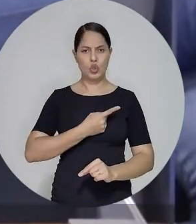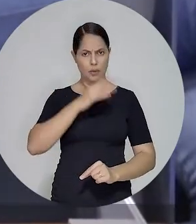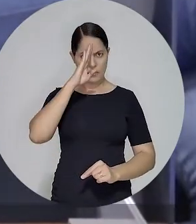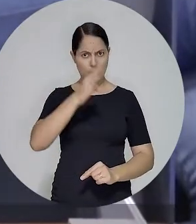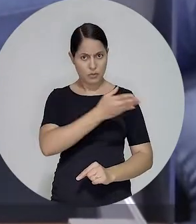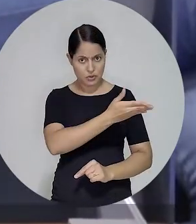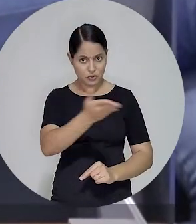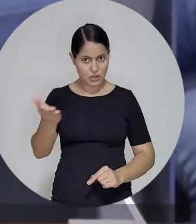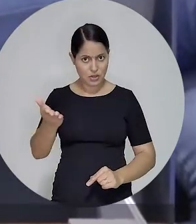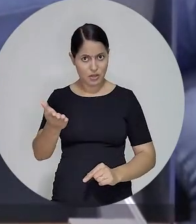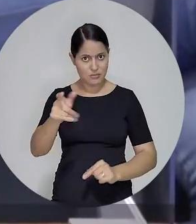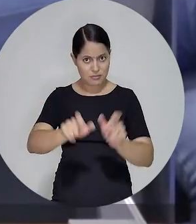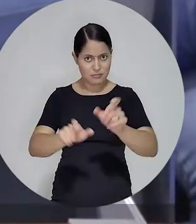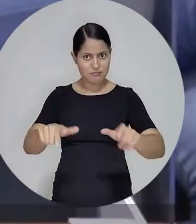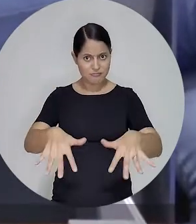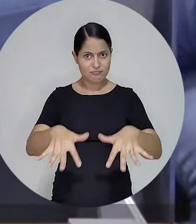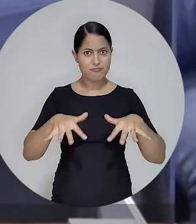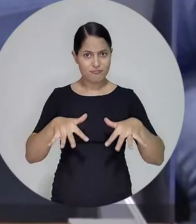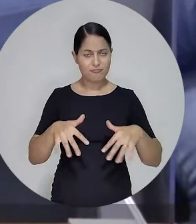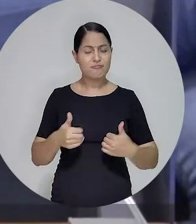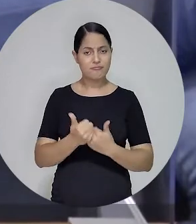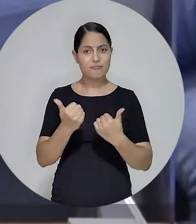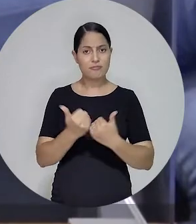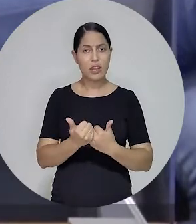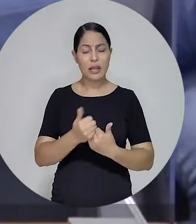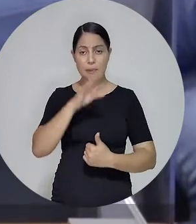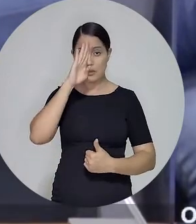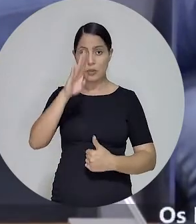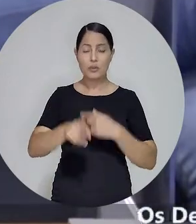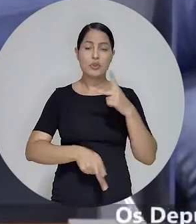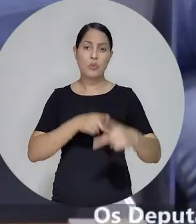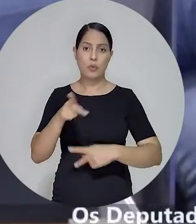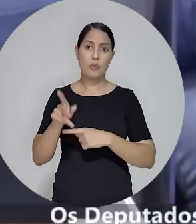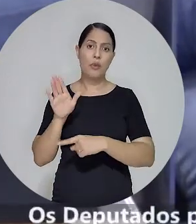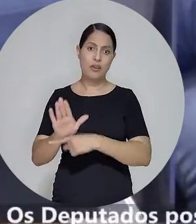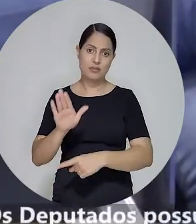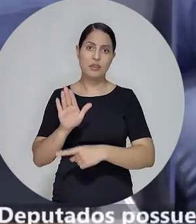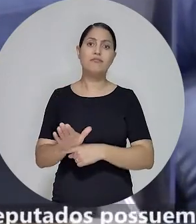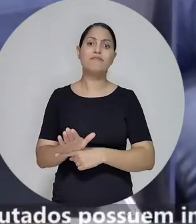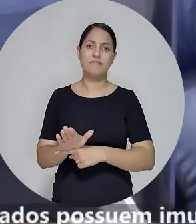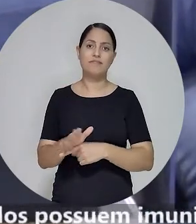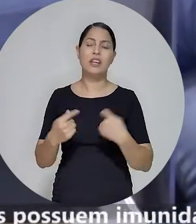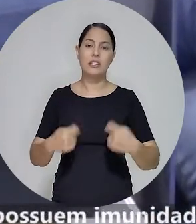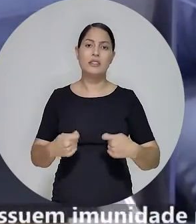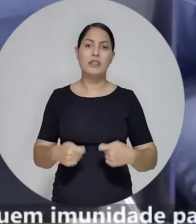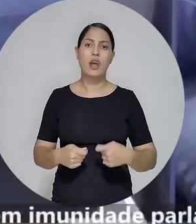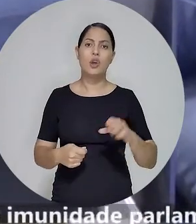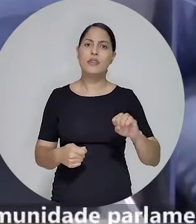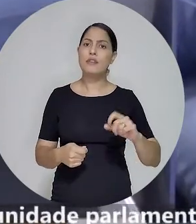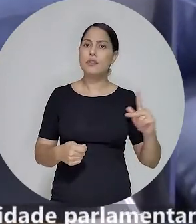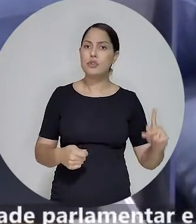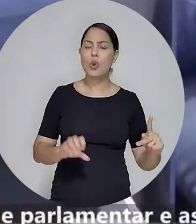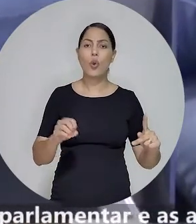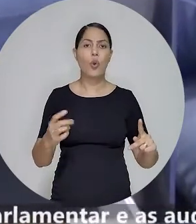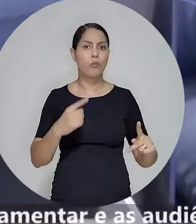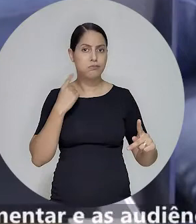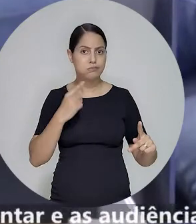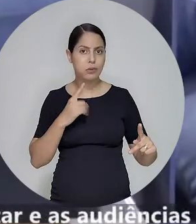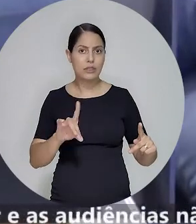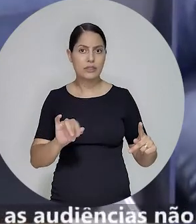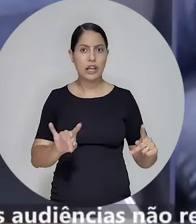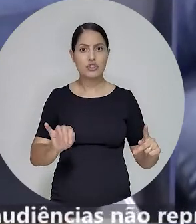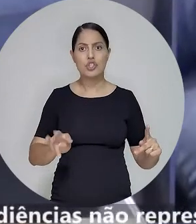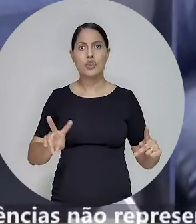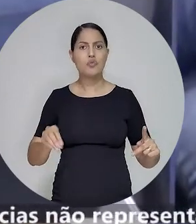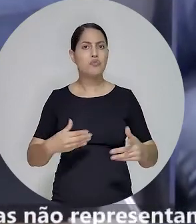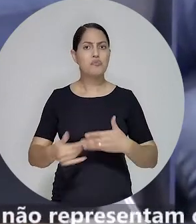nós temos que pensar, acima de tudo, em vocês que estão aqui, os assistidos. Na população que precisa de um atendimento, seja